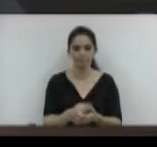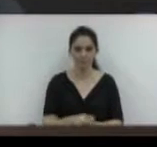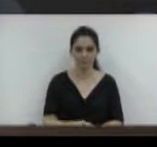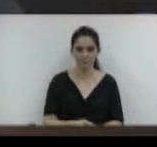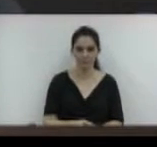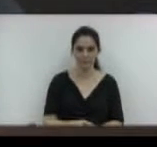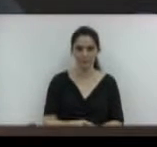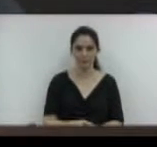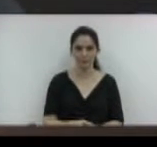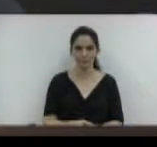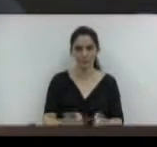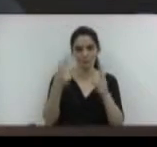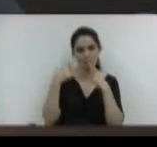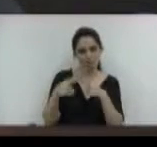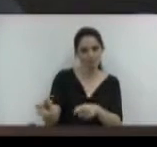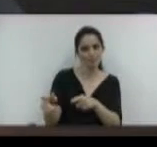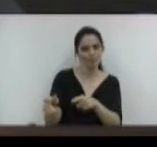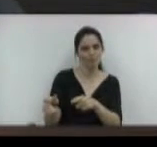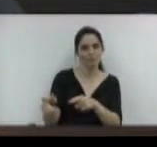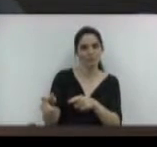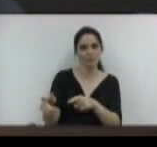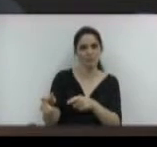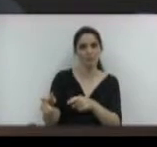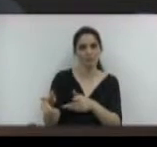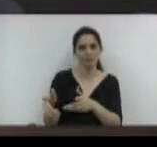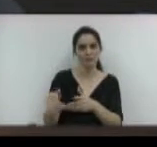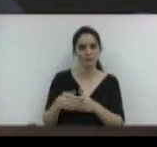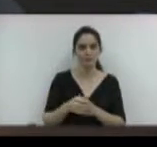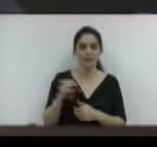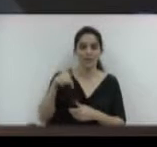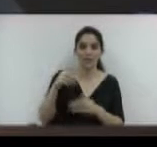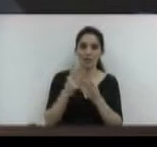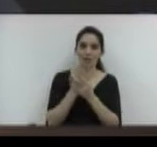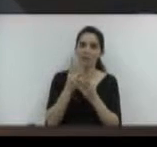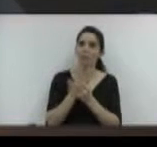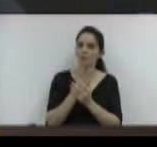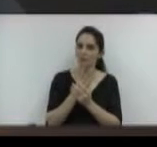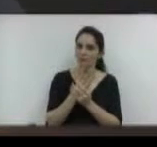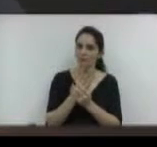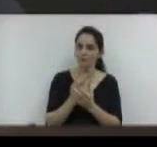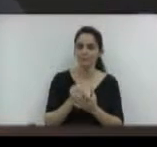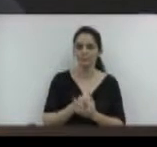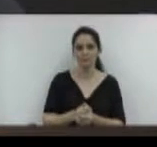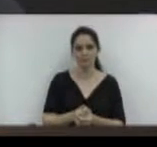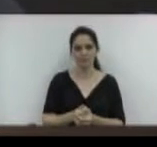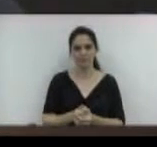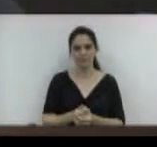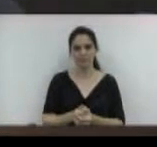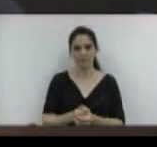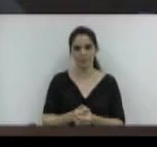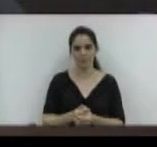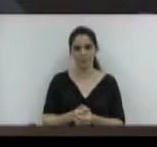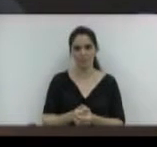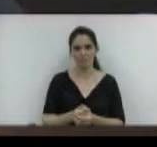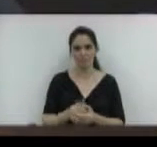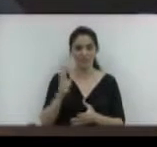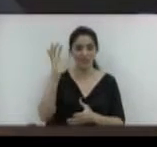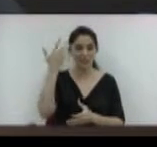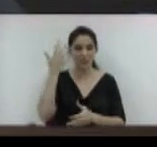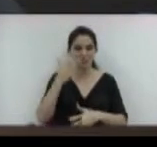afronta ao decoro e bom desenvolvimento dos trabalhos da Casa de Leis, promovendo desordem